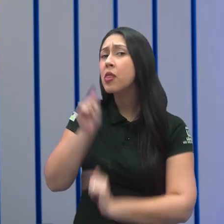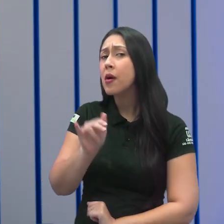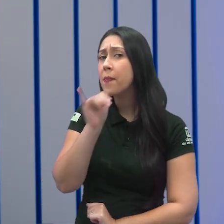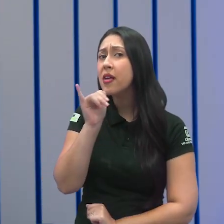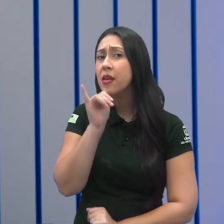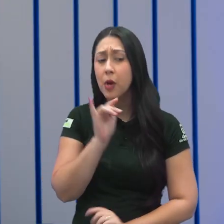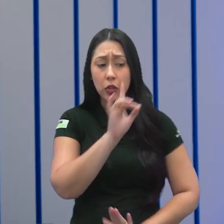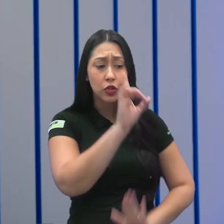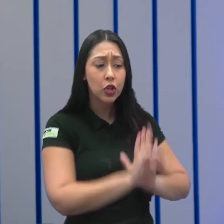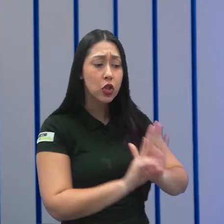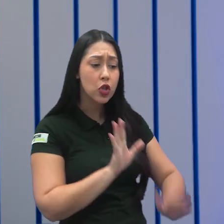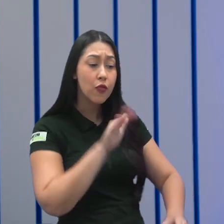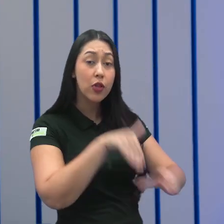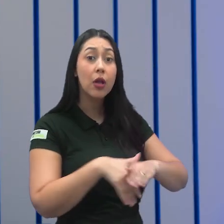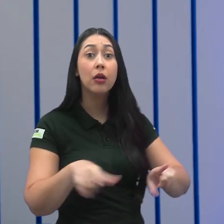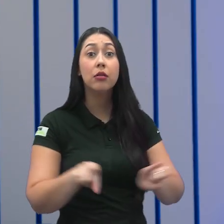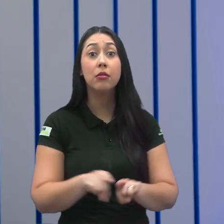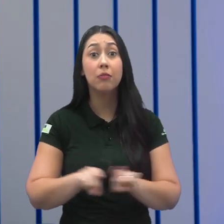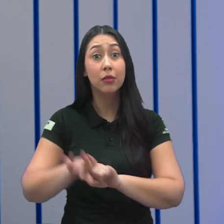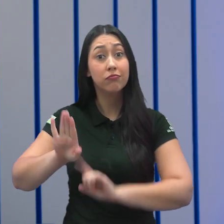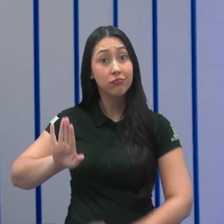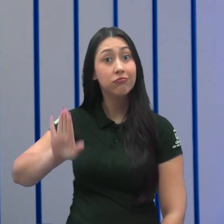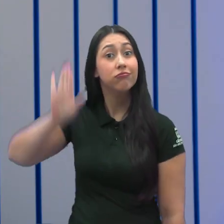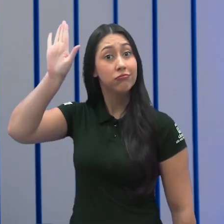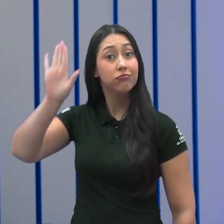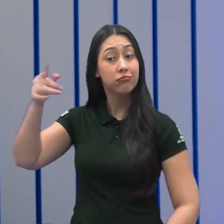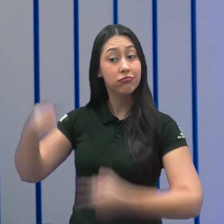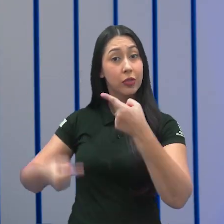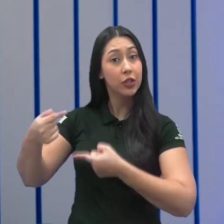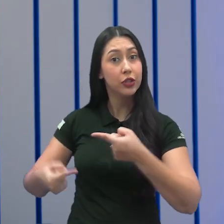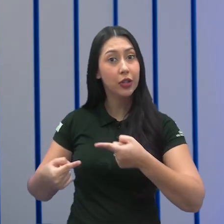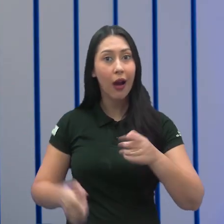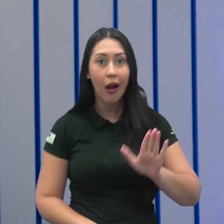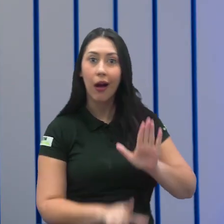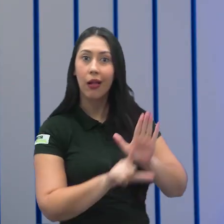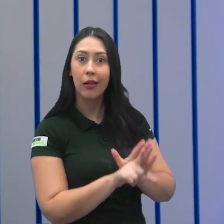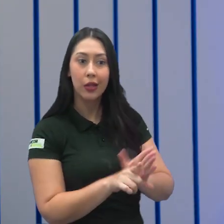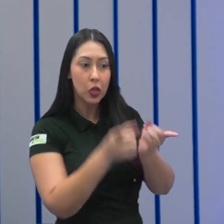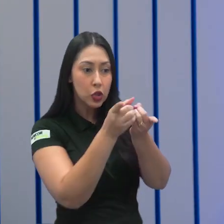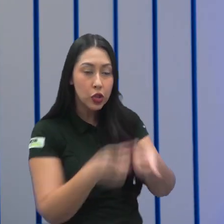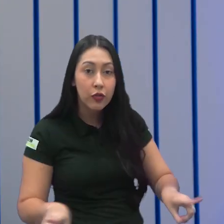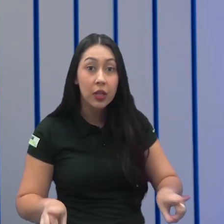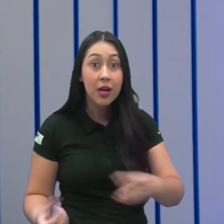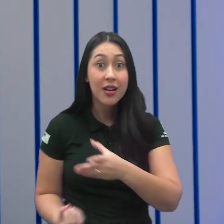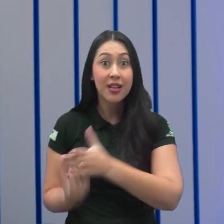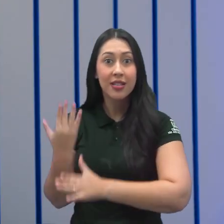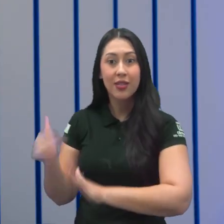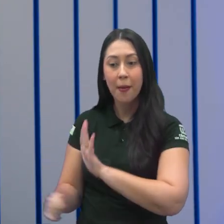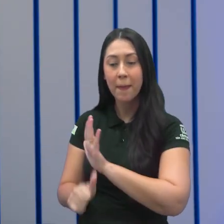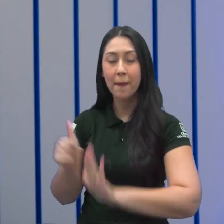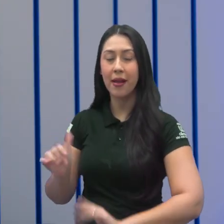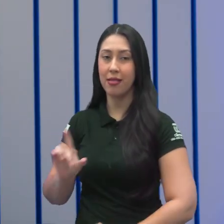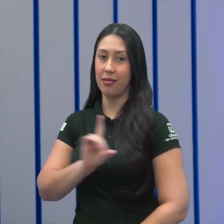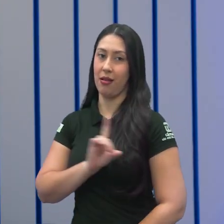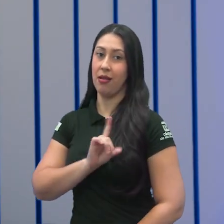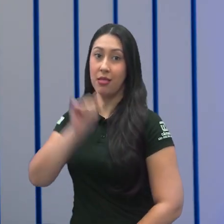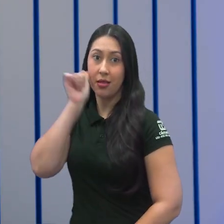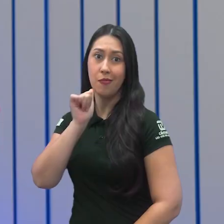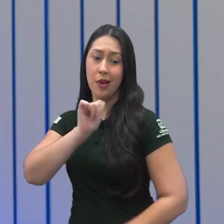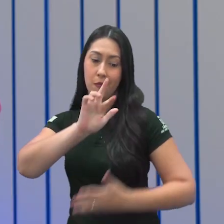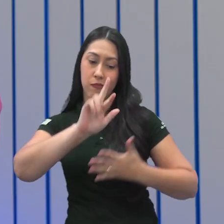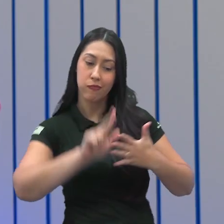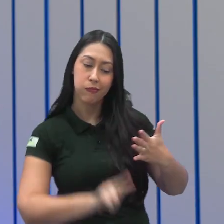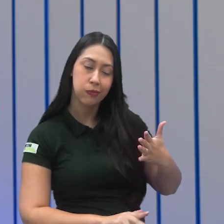ao voto e ao de se candidatar a cargos eletivos, a lei do divórcio, a criação da primeira delegacia da mulher, entre